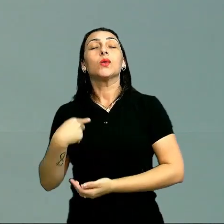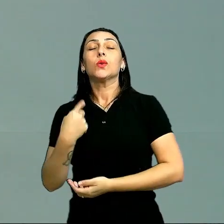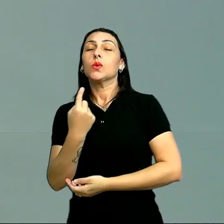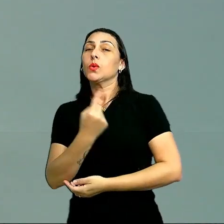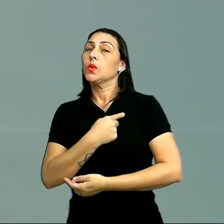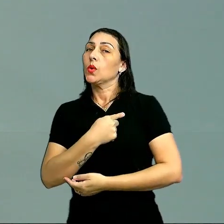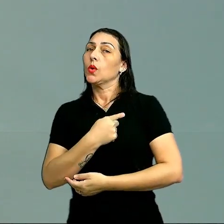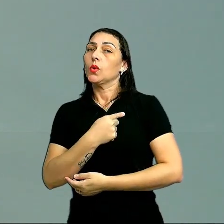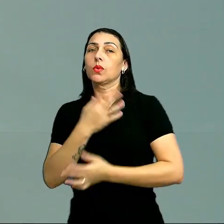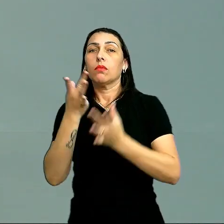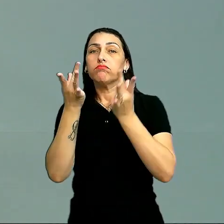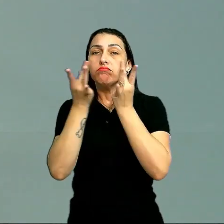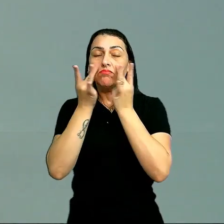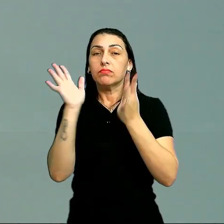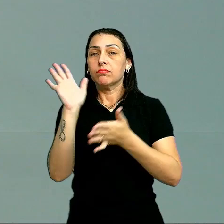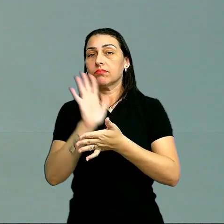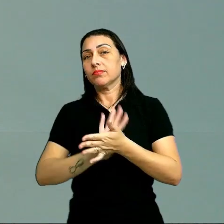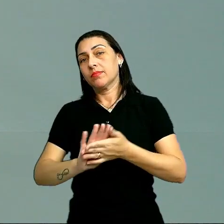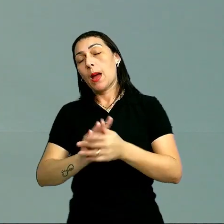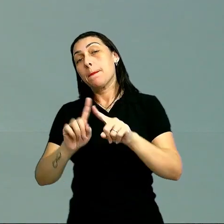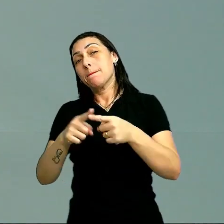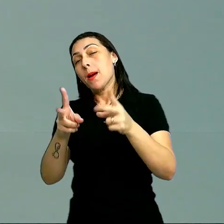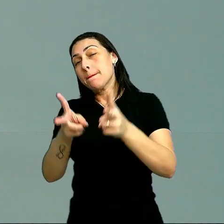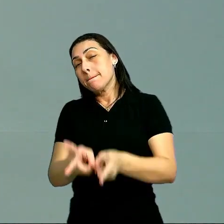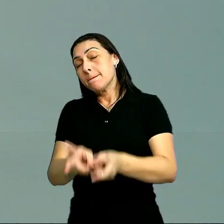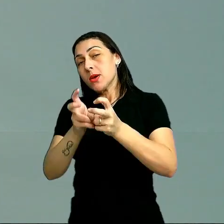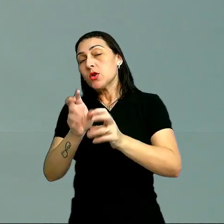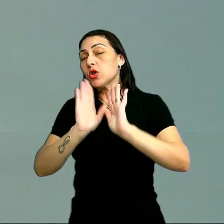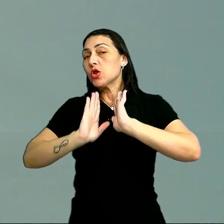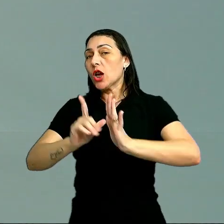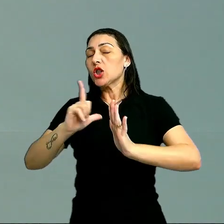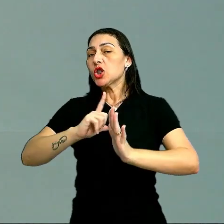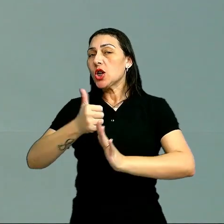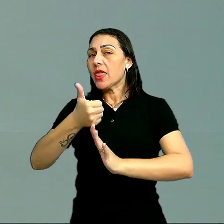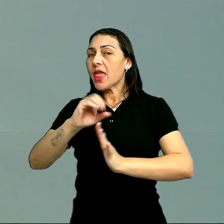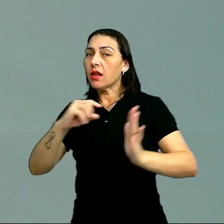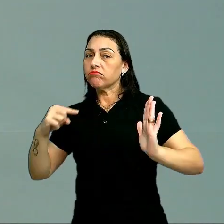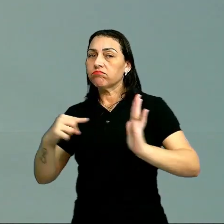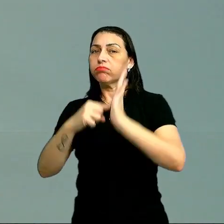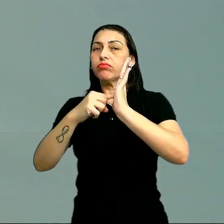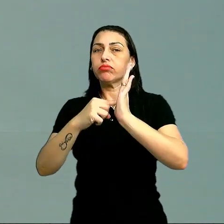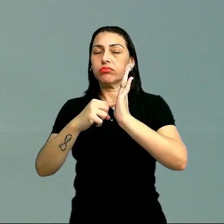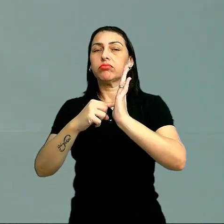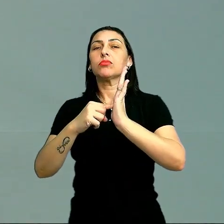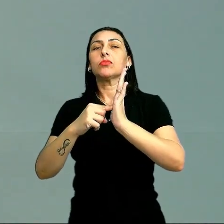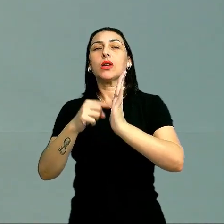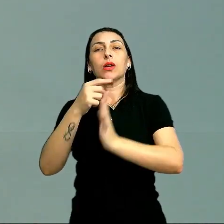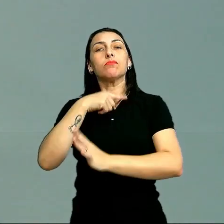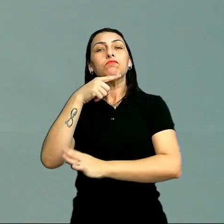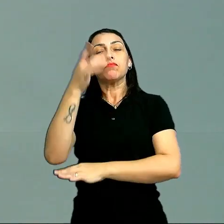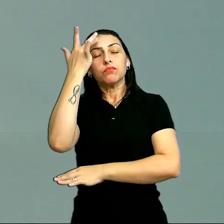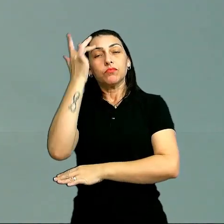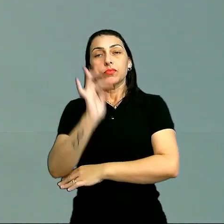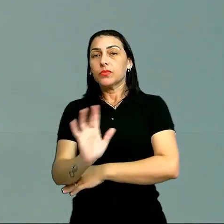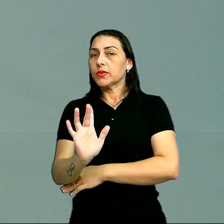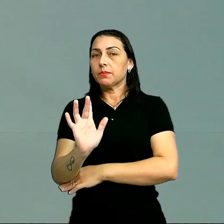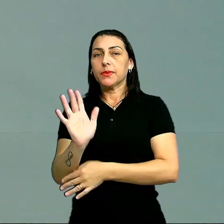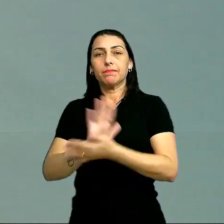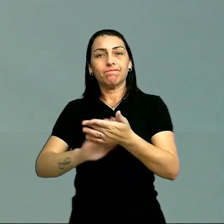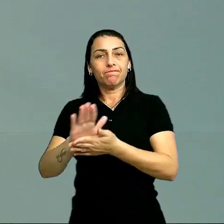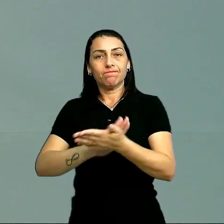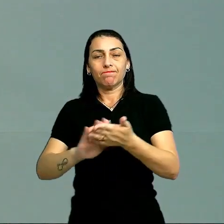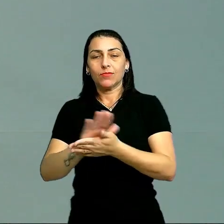não estávamos nem acompanhando. E aí nós observamos que ele já tinha 10 denúncias, né? E aí ninguém nem